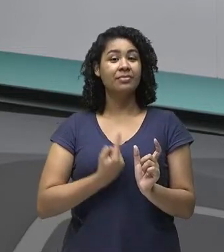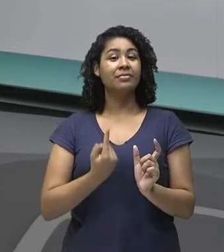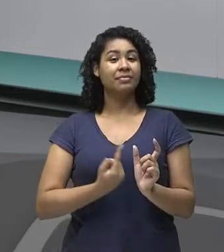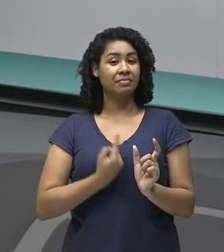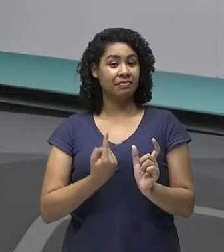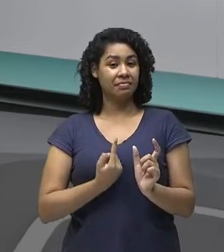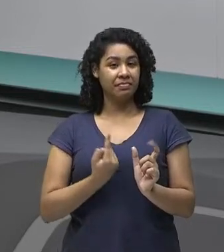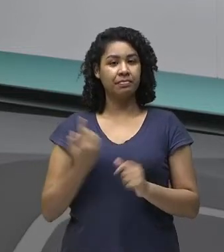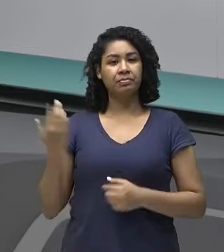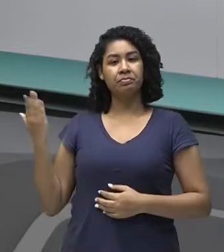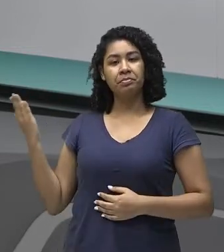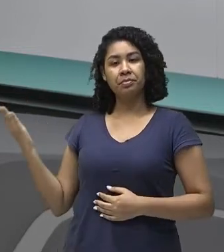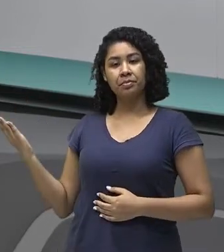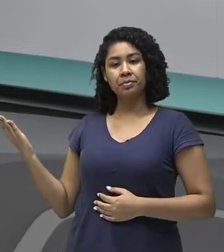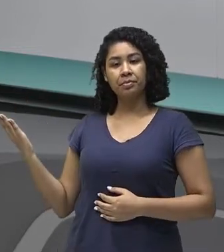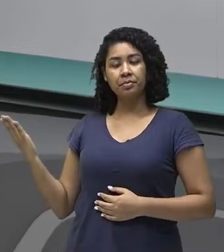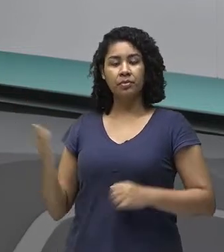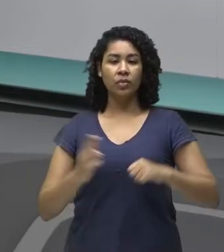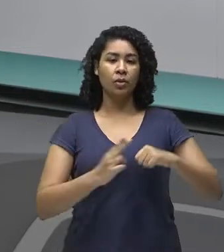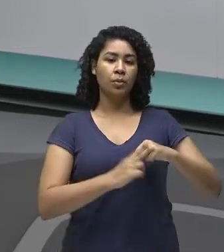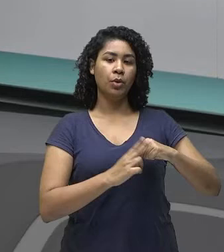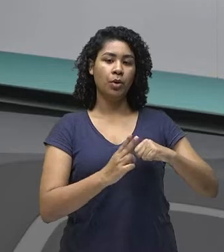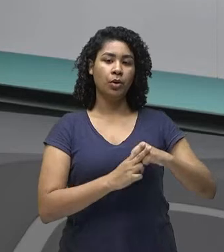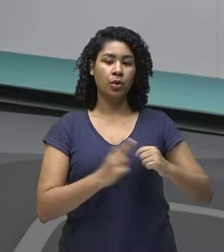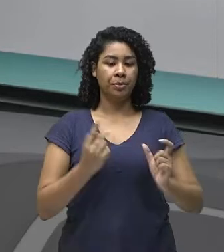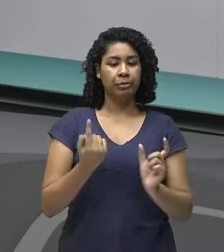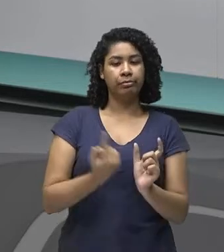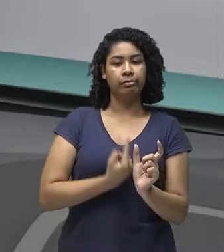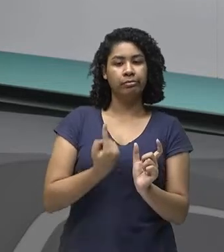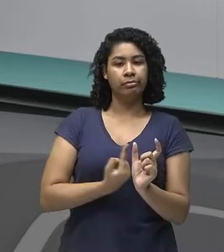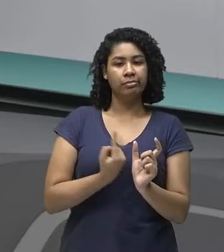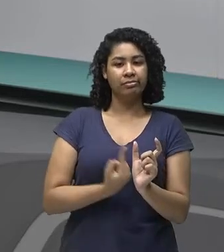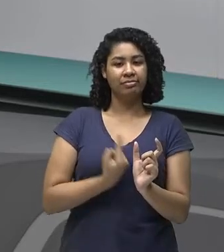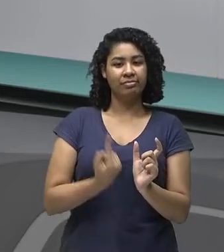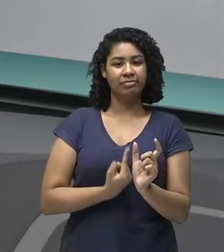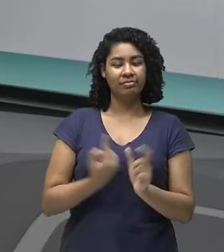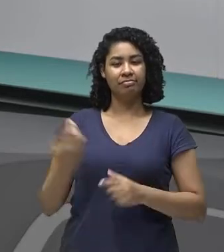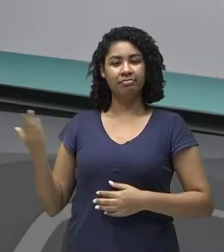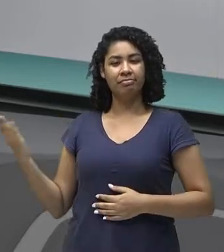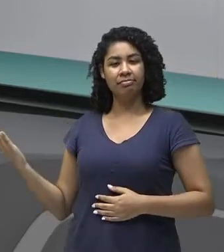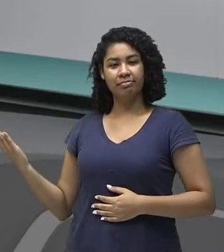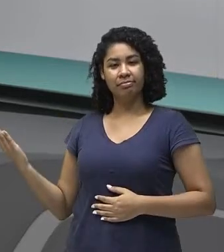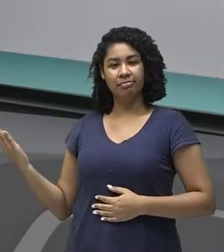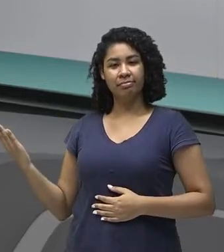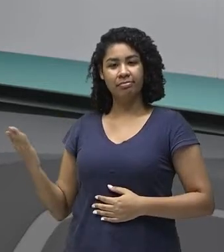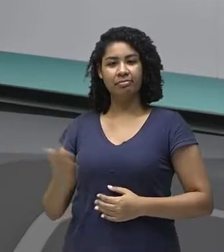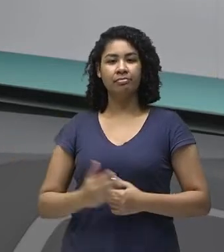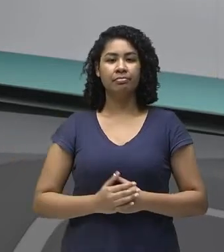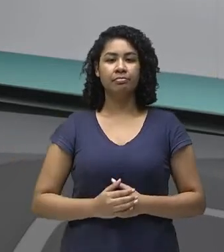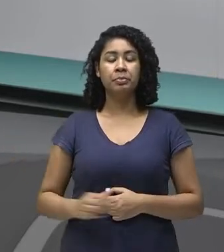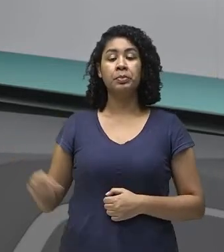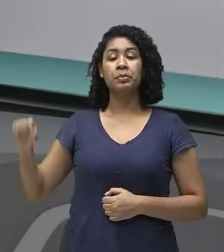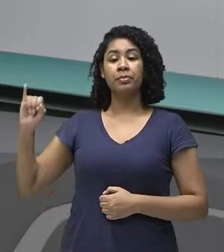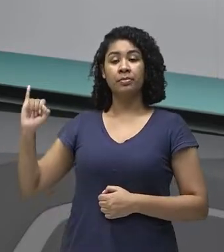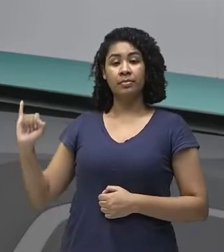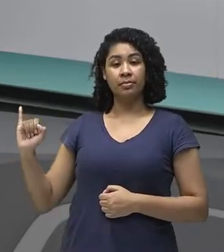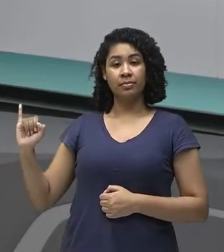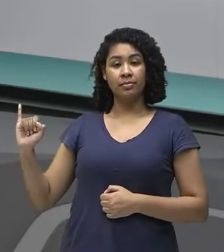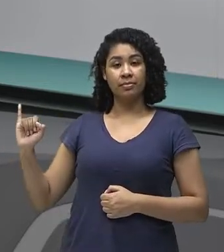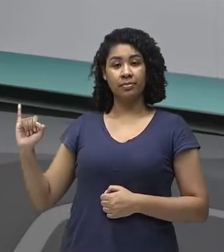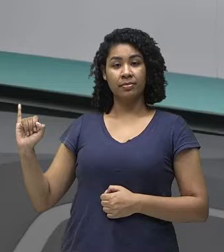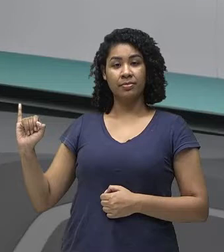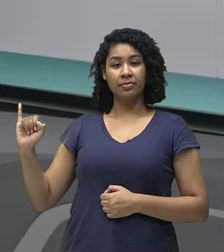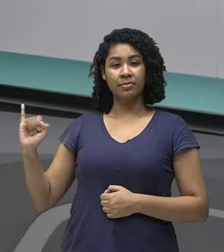temos os pronomes no singular, tá bom? Vamos lá dizer I,